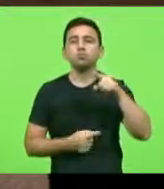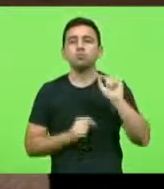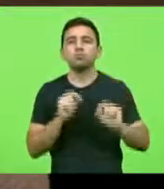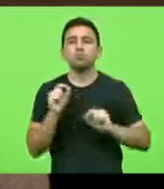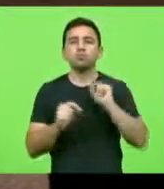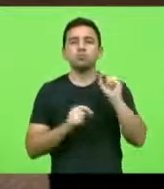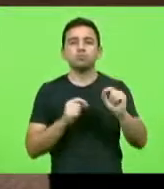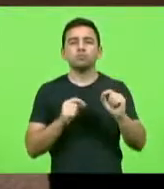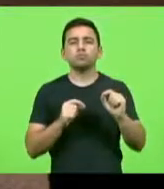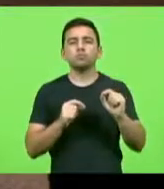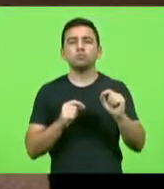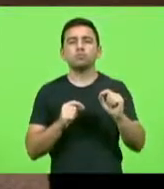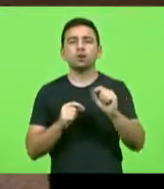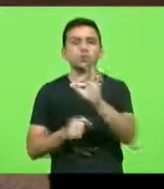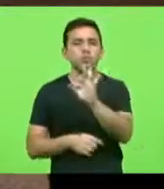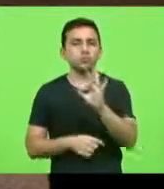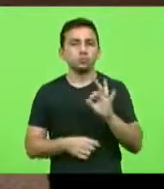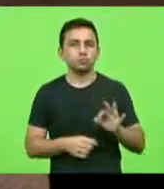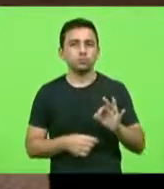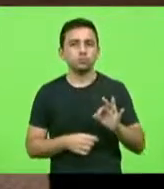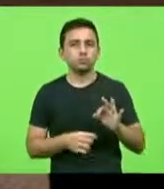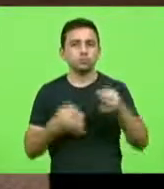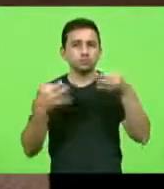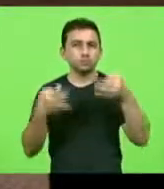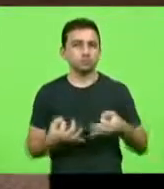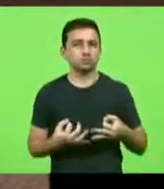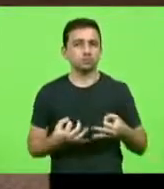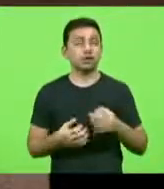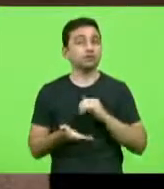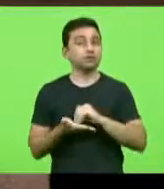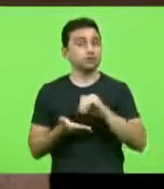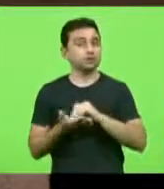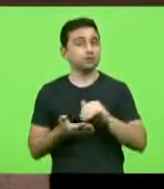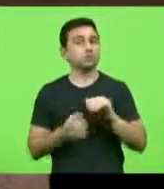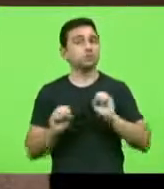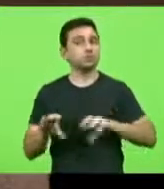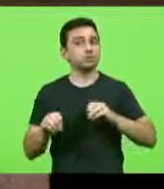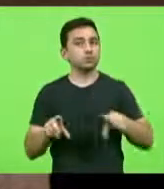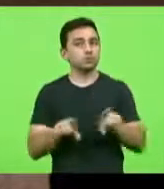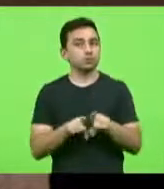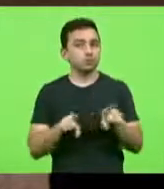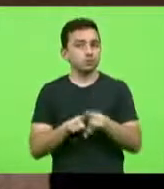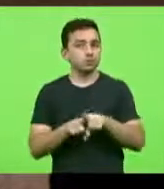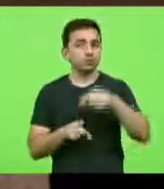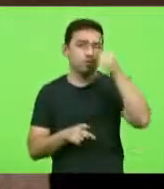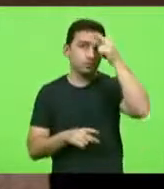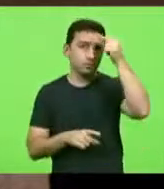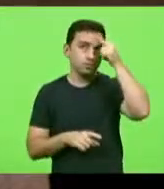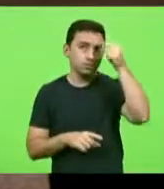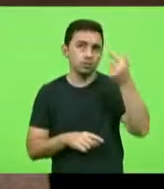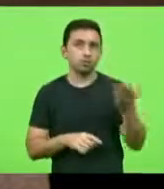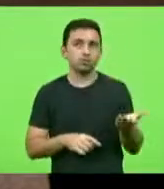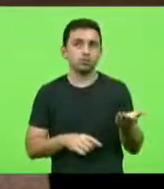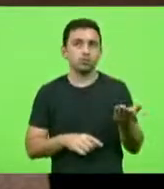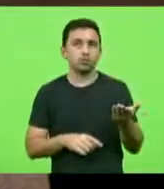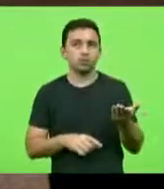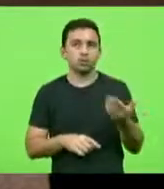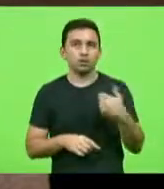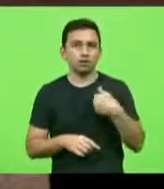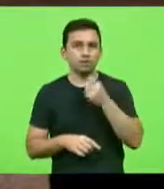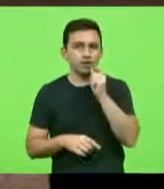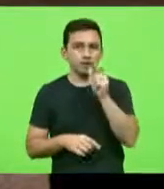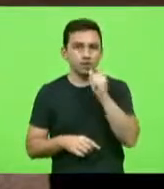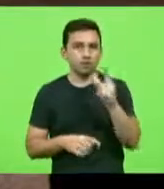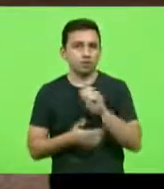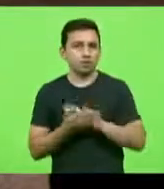o seu percentual necessário, Secretaria de Educação e a Universidade do Estado de Santa Catarina, que eu não tenho nada para falar mal, pelo amor de